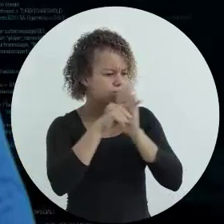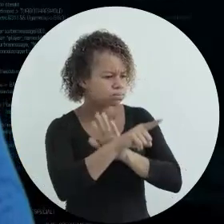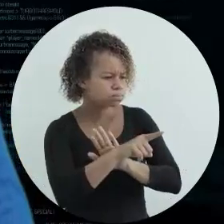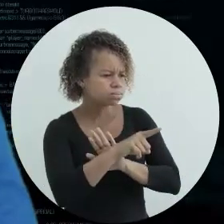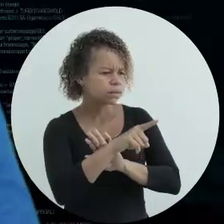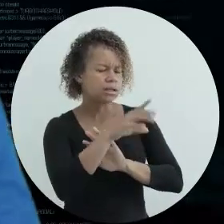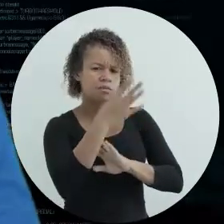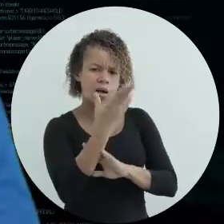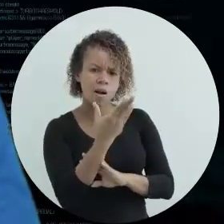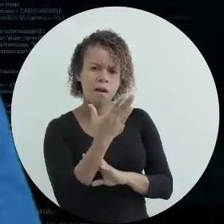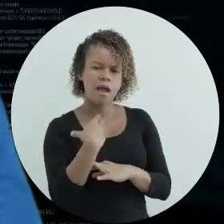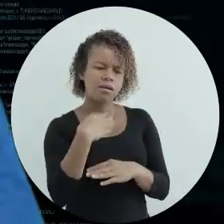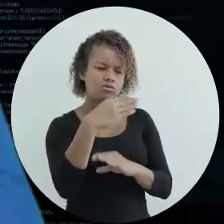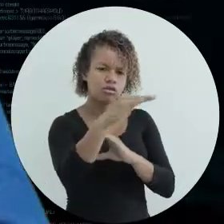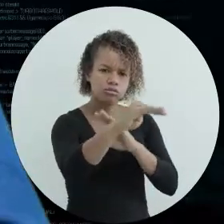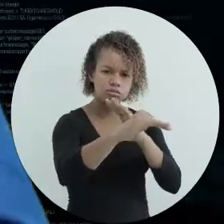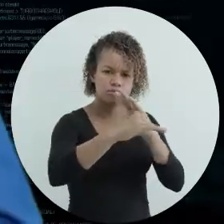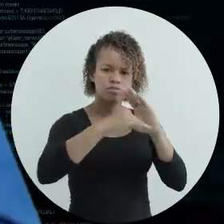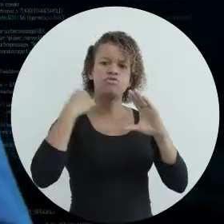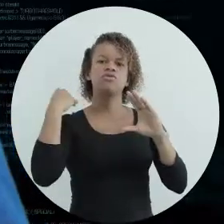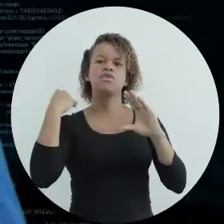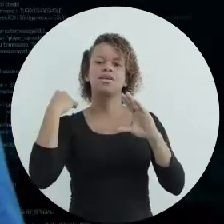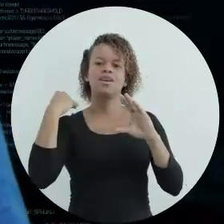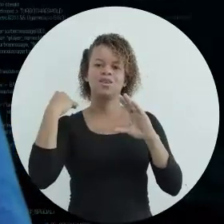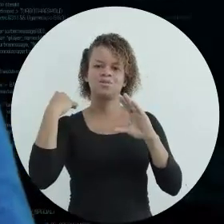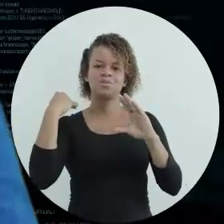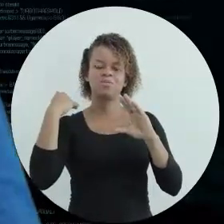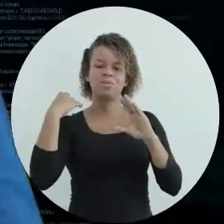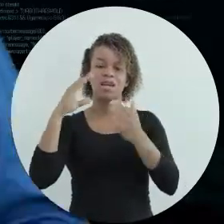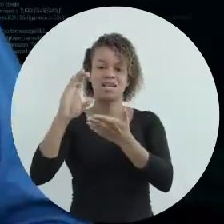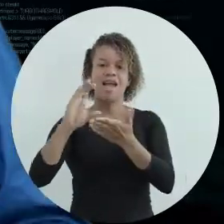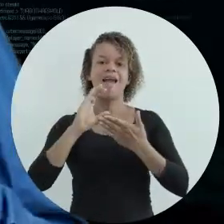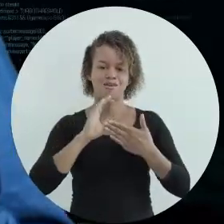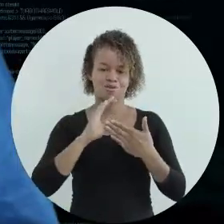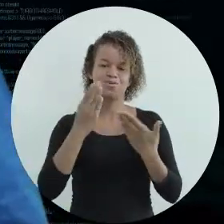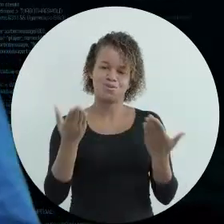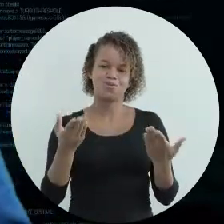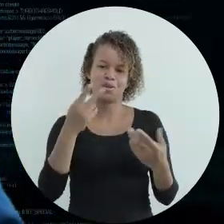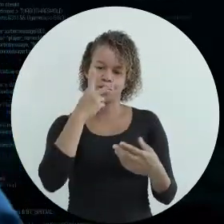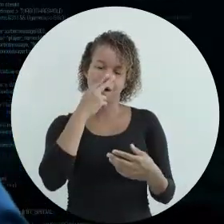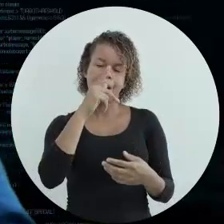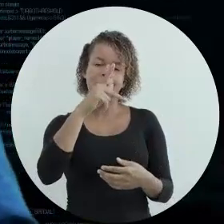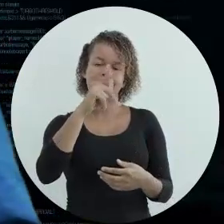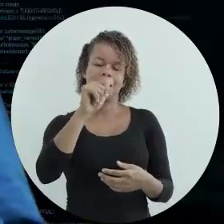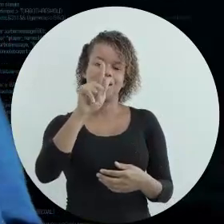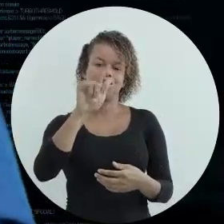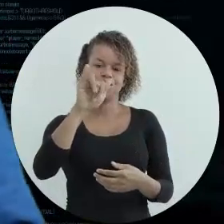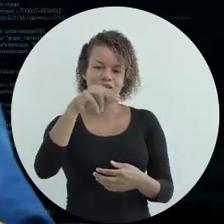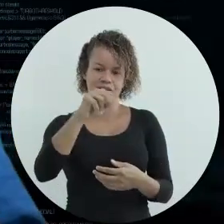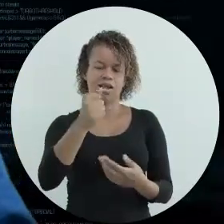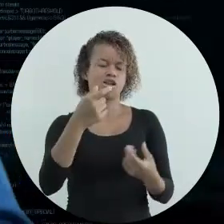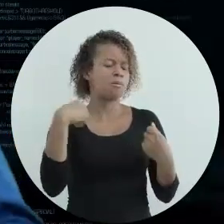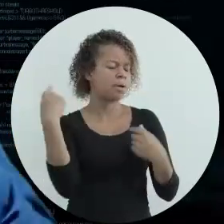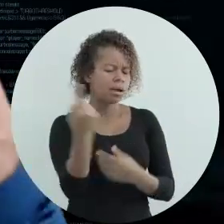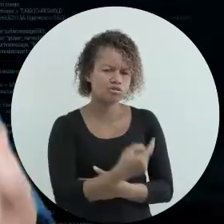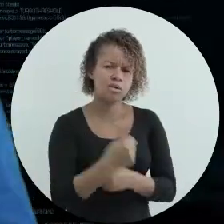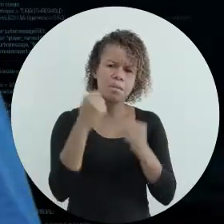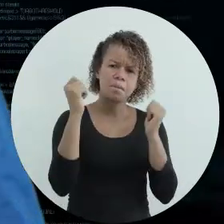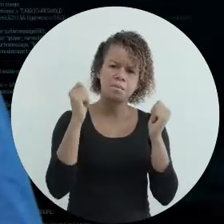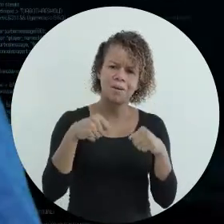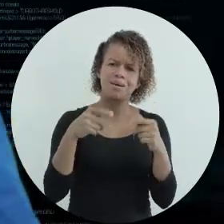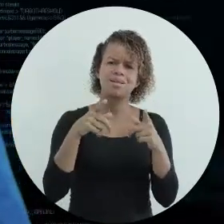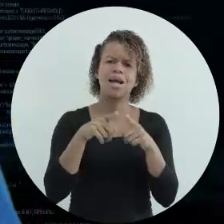envia esse recurso, no caso, a página. E para que a gente possa utilizar